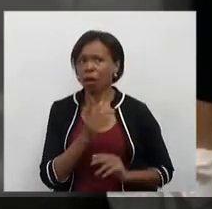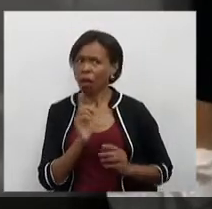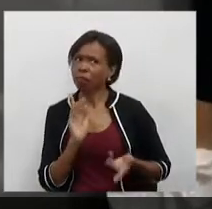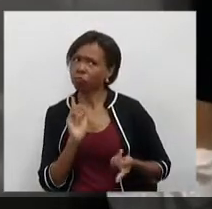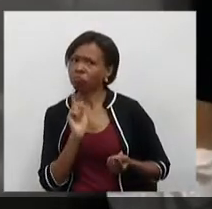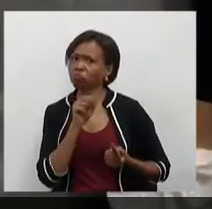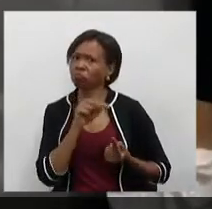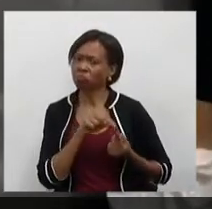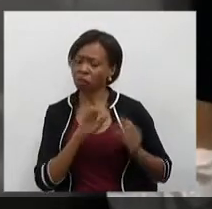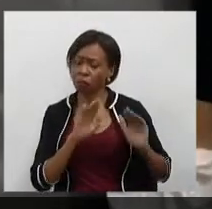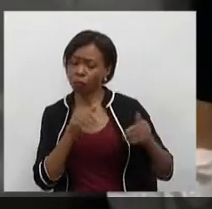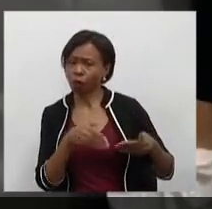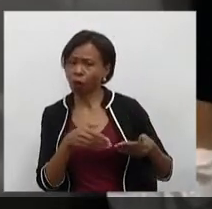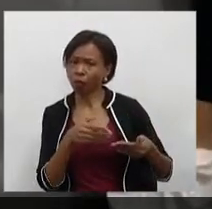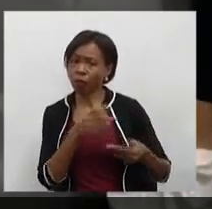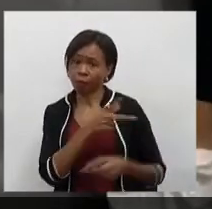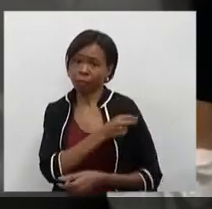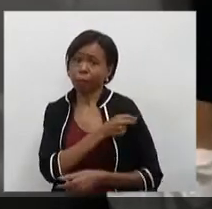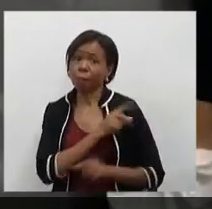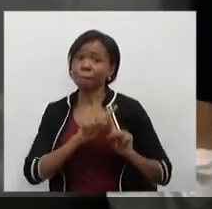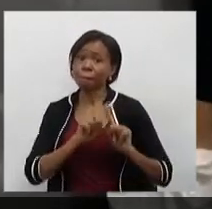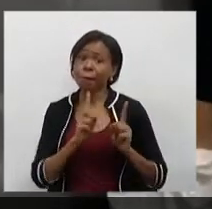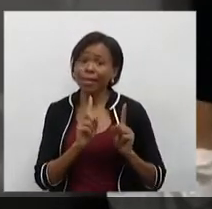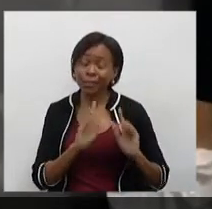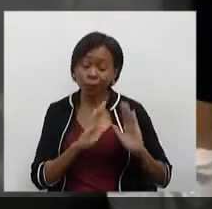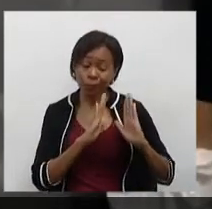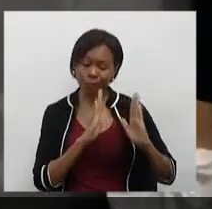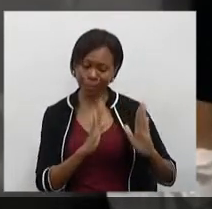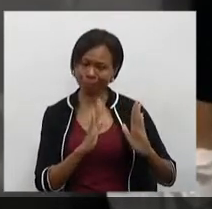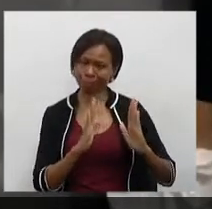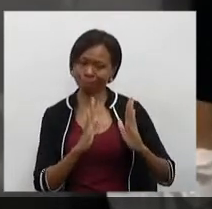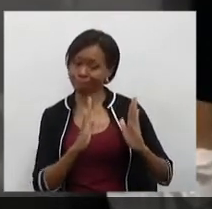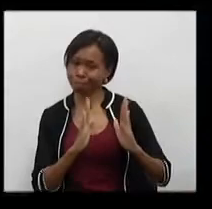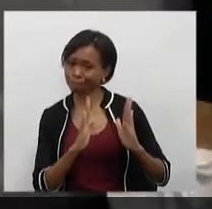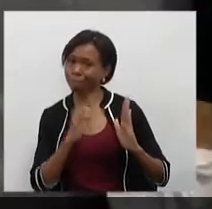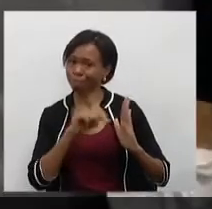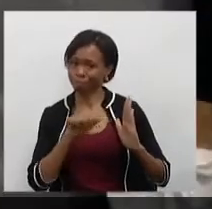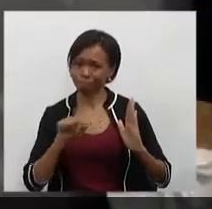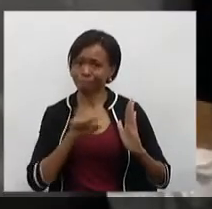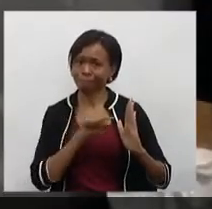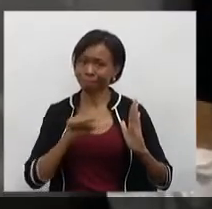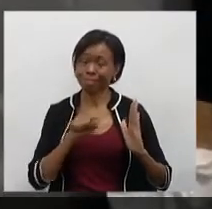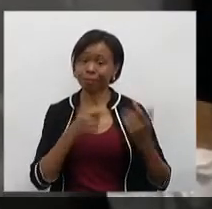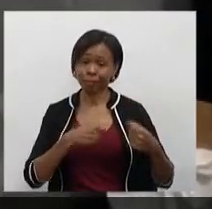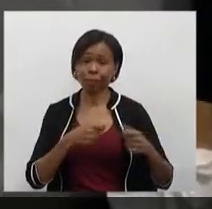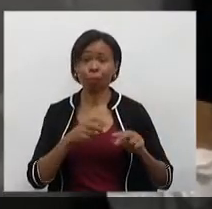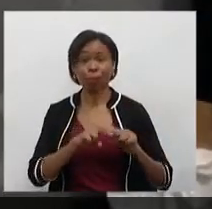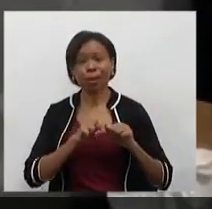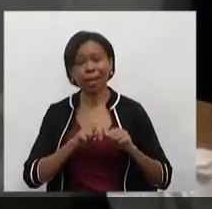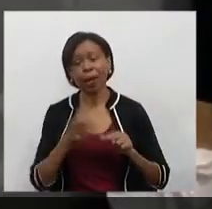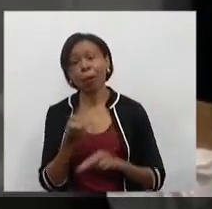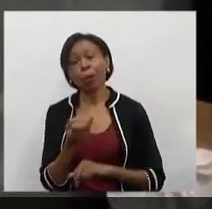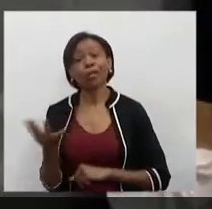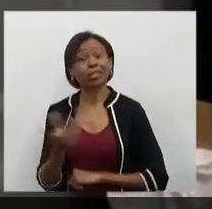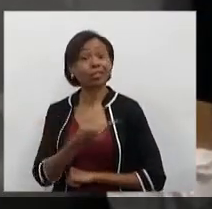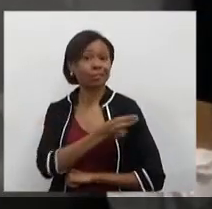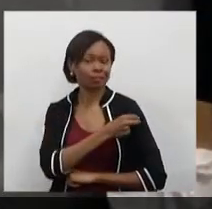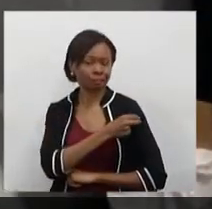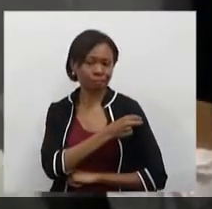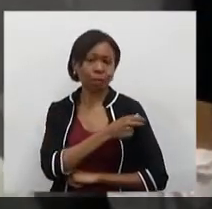que ser escalonada justamente por causa do quantitativo de vacinas, né? Então, quando ele fala que primeiro, né, serão